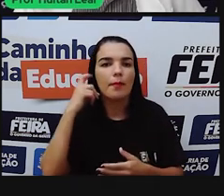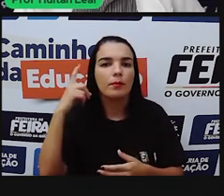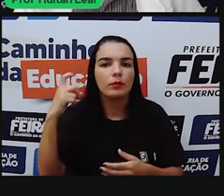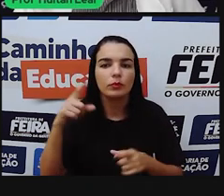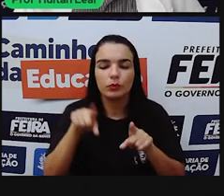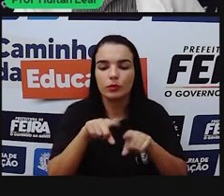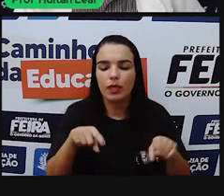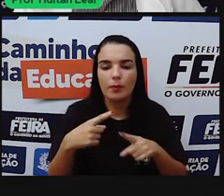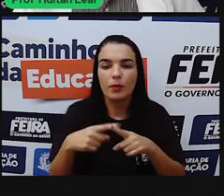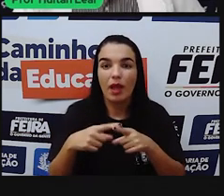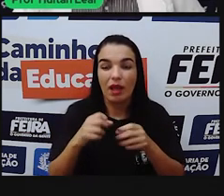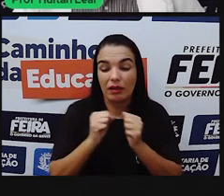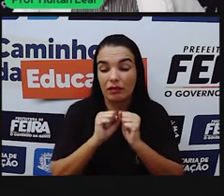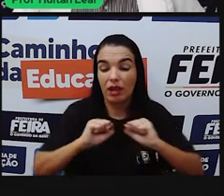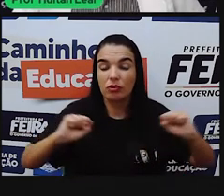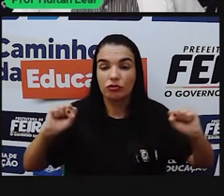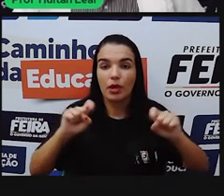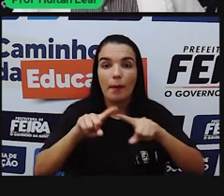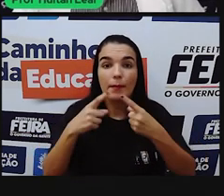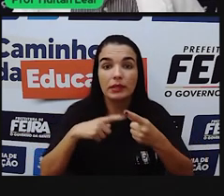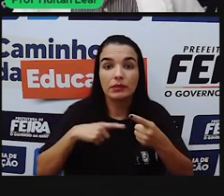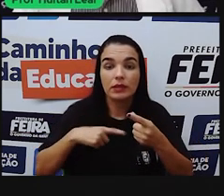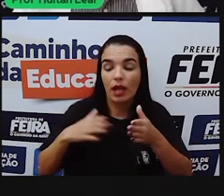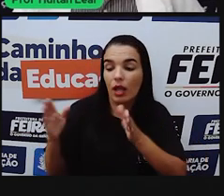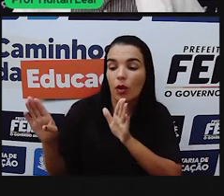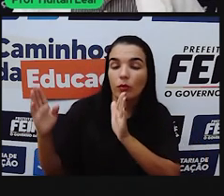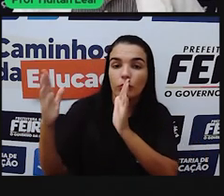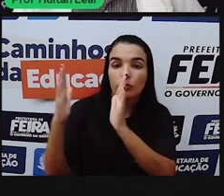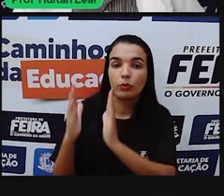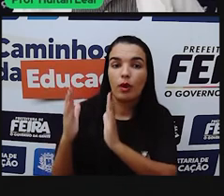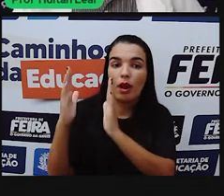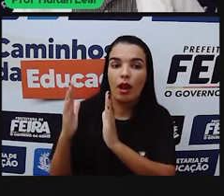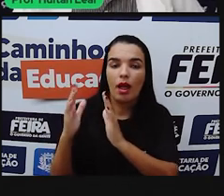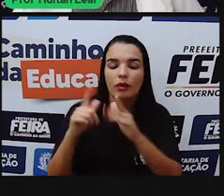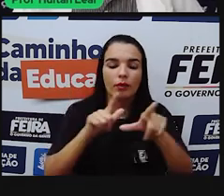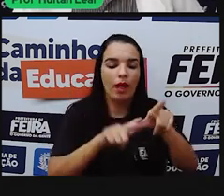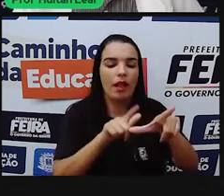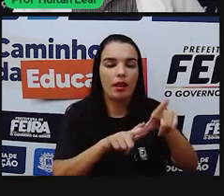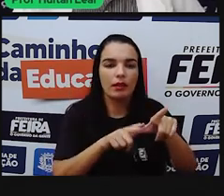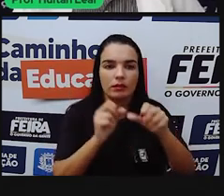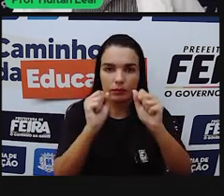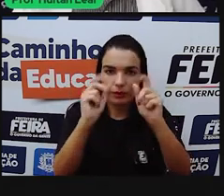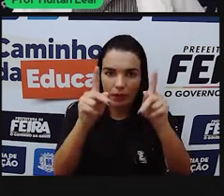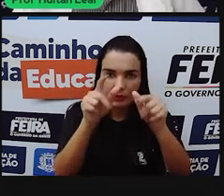é? Aí vocês dão uma escutadinha e veem a letra da música. Ok?